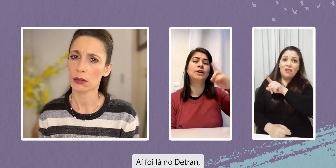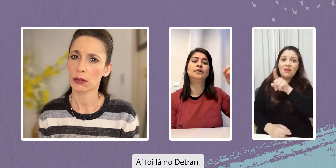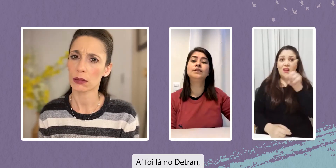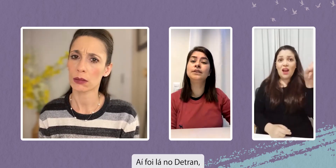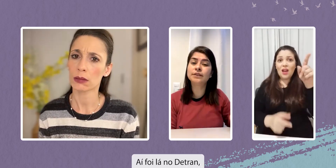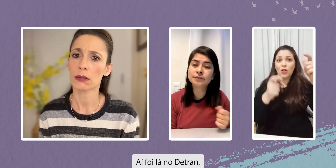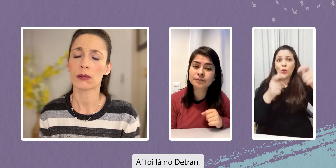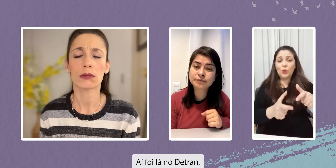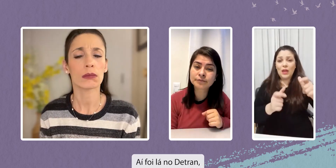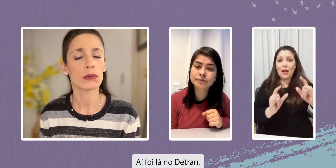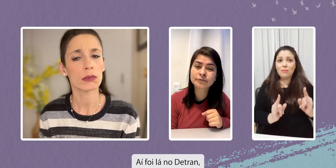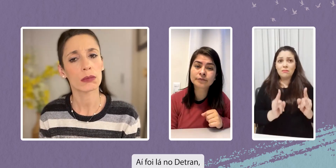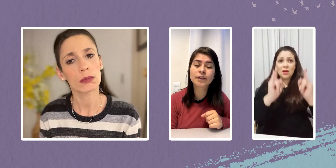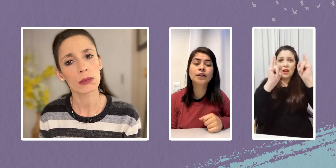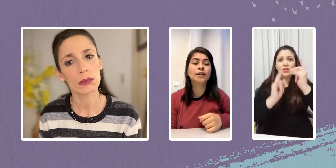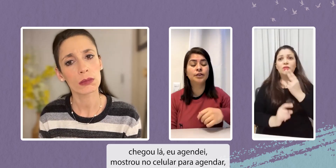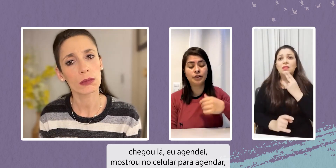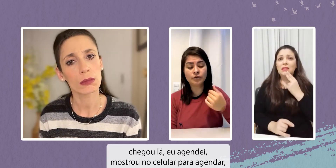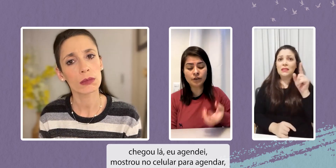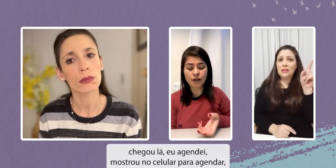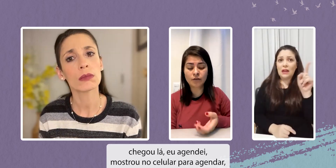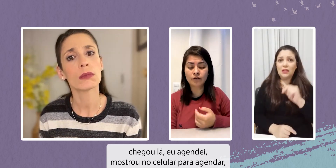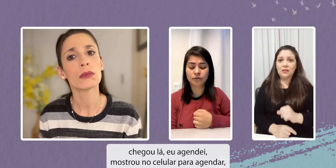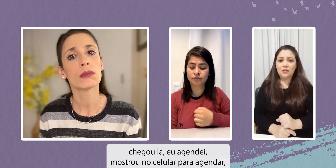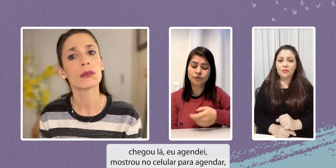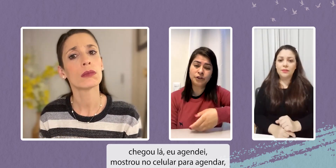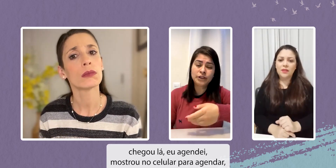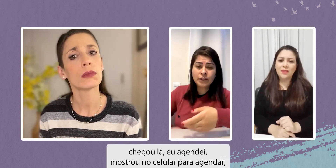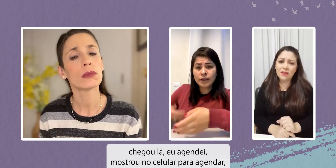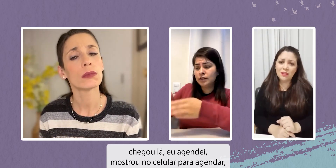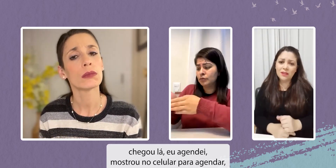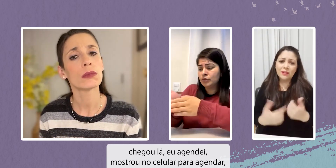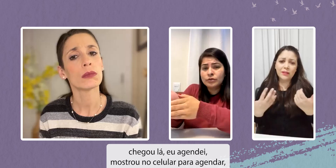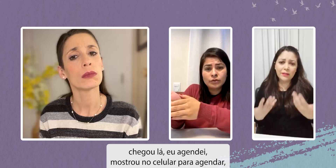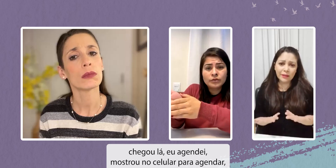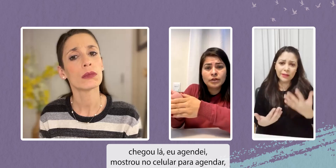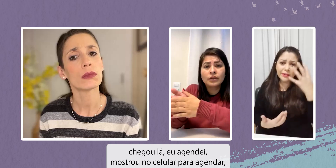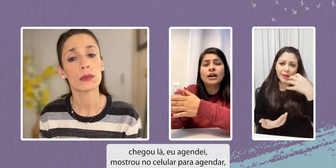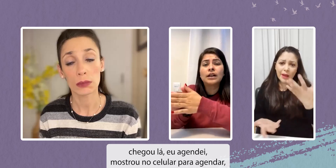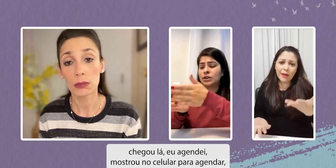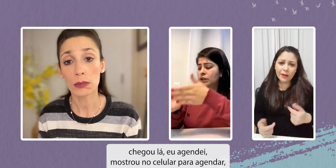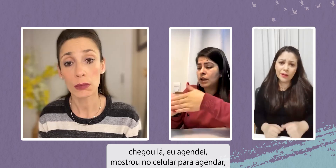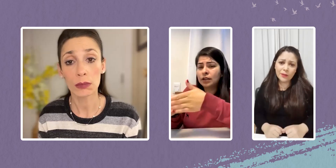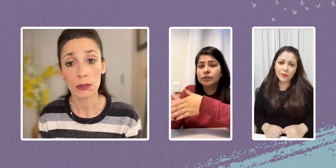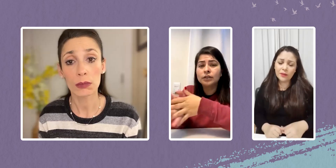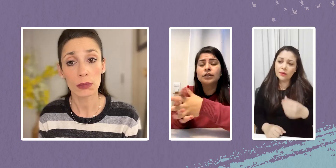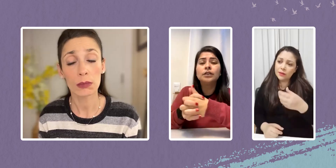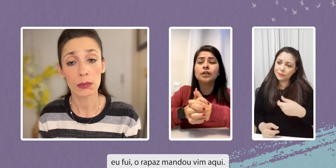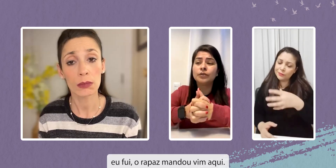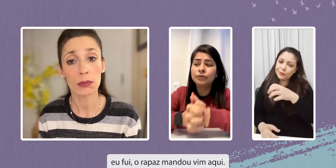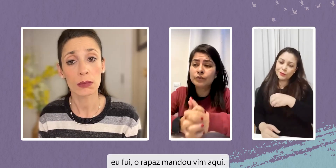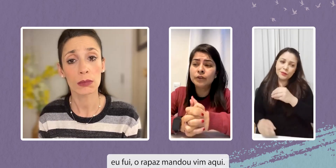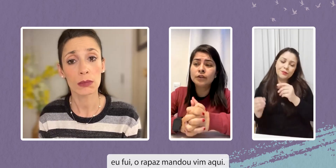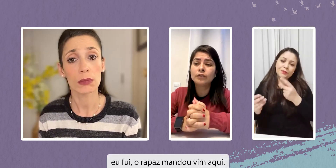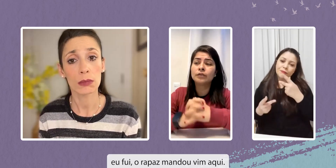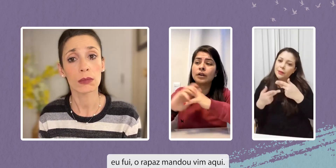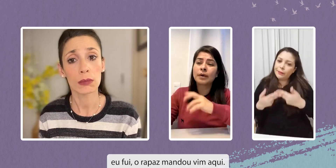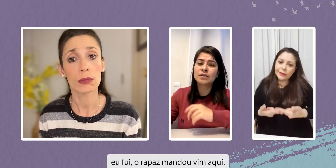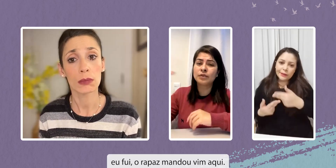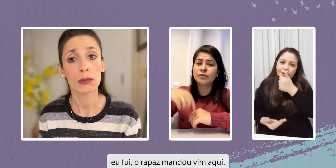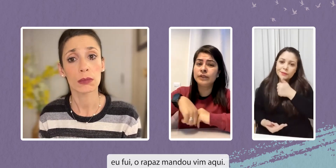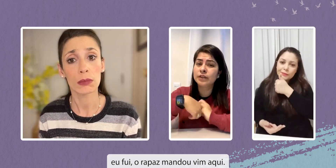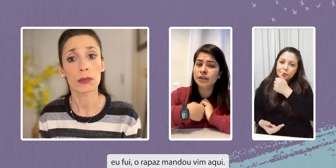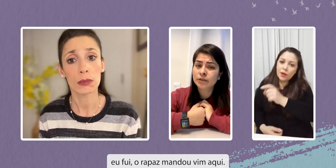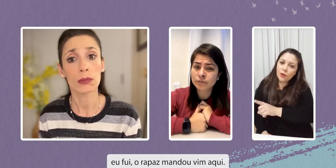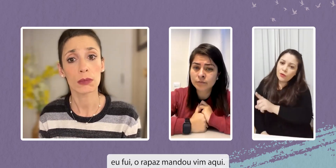Aí foi lá no Detran. Chegou lá, ó, eu agendei, mostrou no celular, tá agendado. Eu fui, o